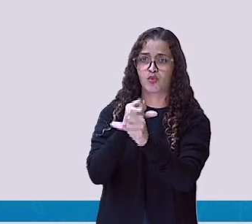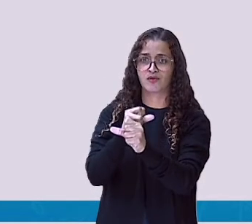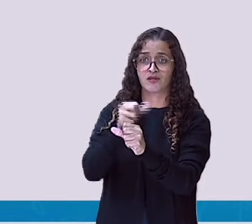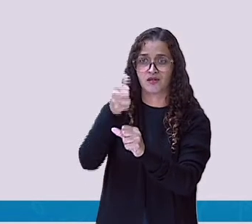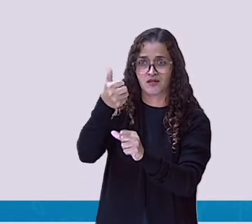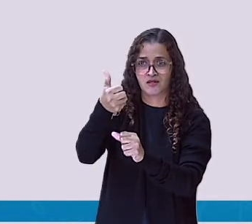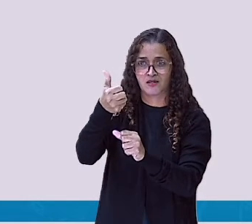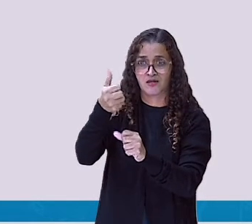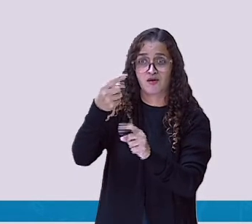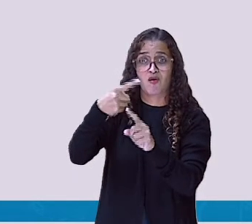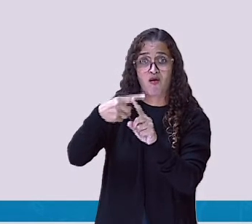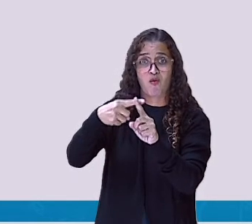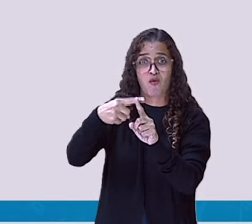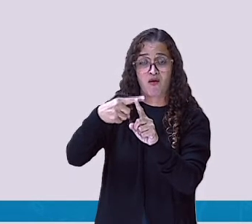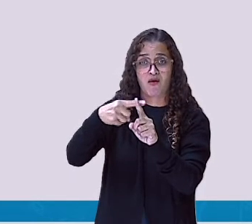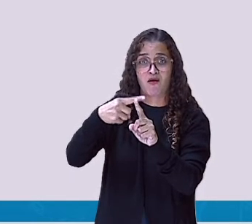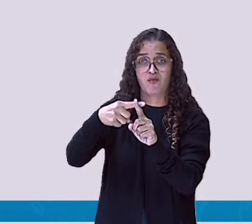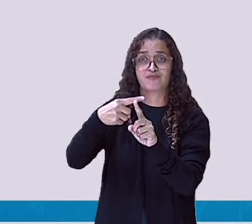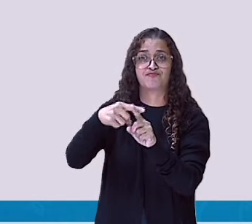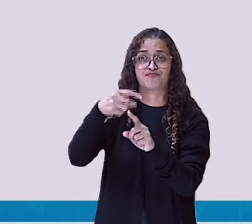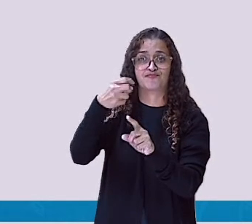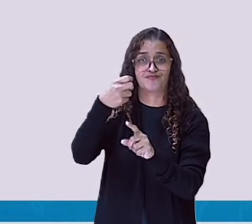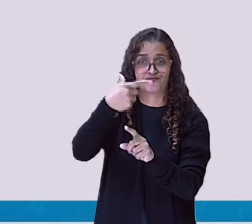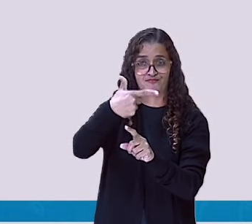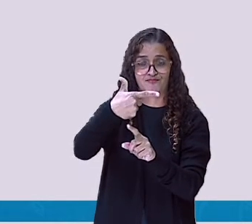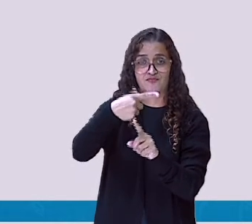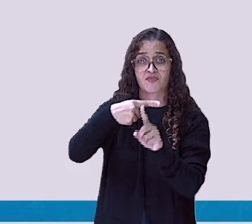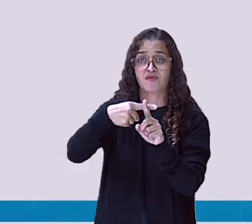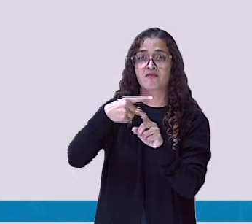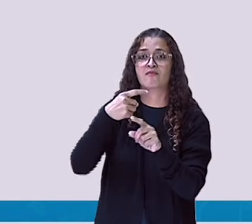1 mais 1, 2. Então, olha,